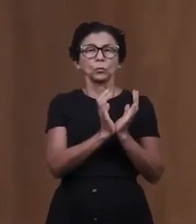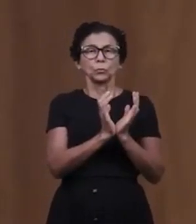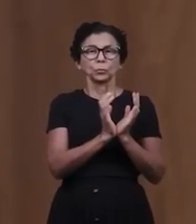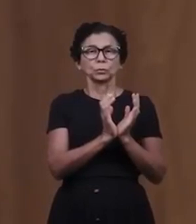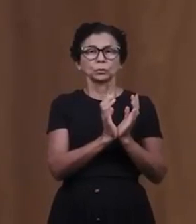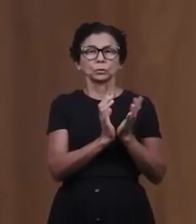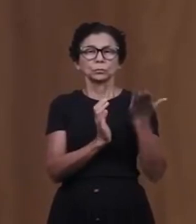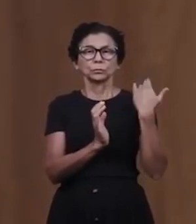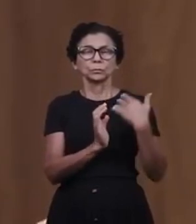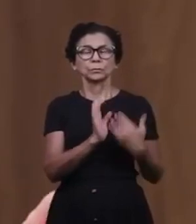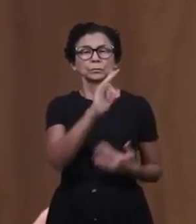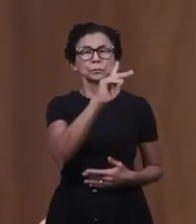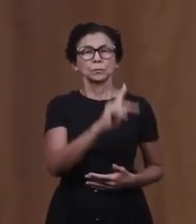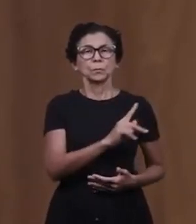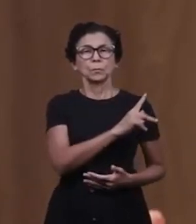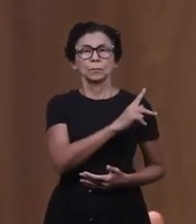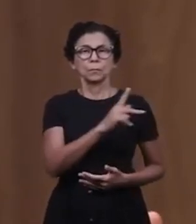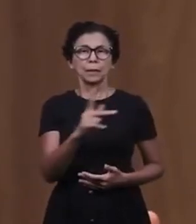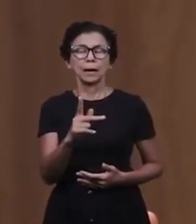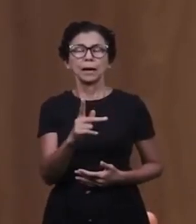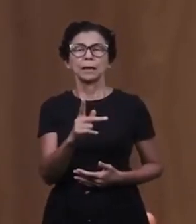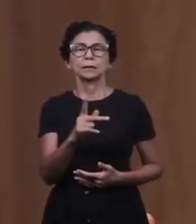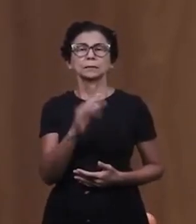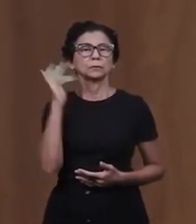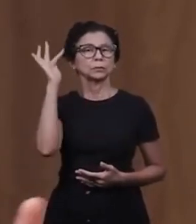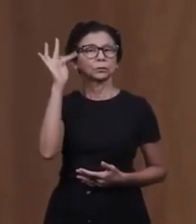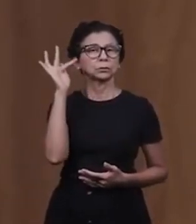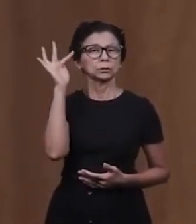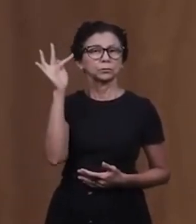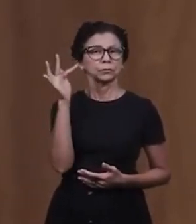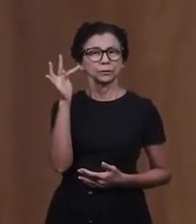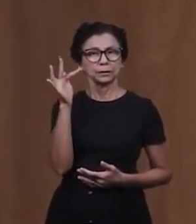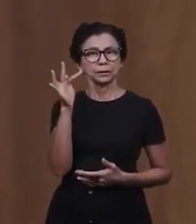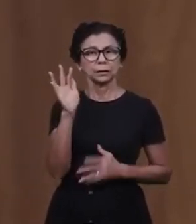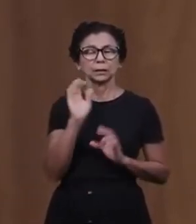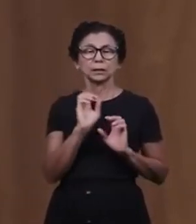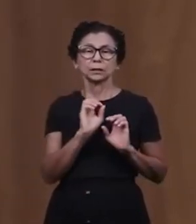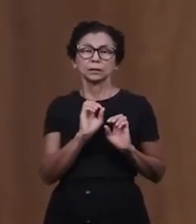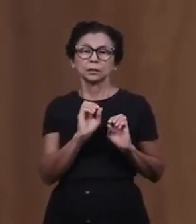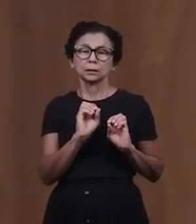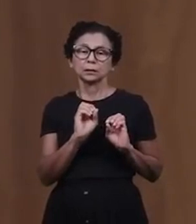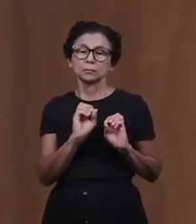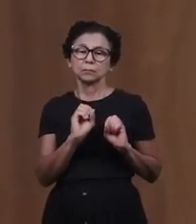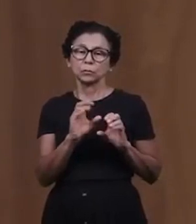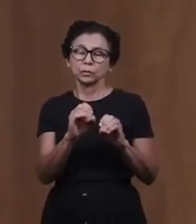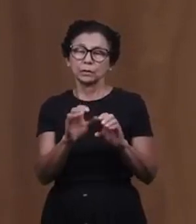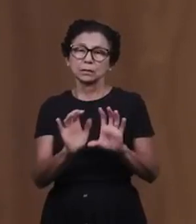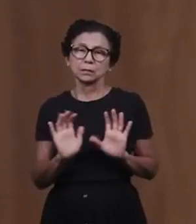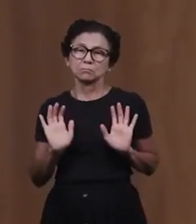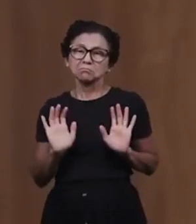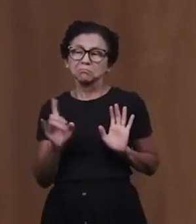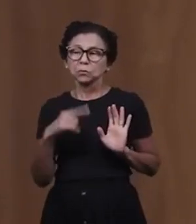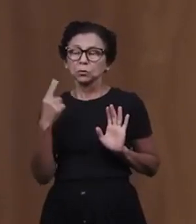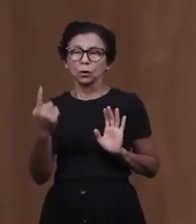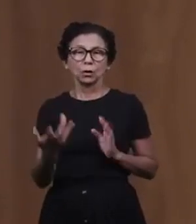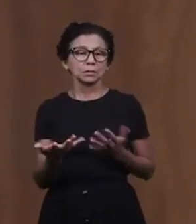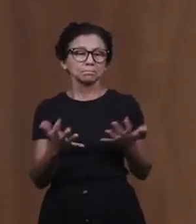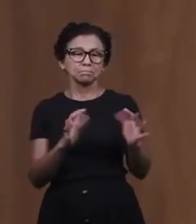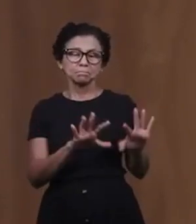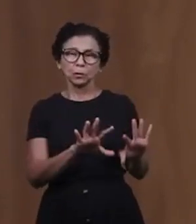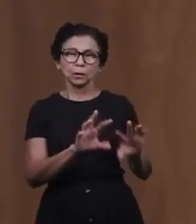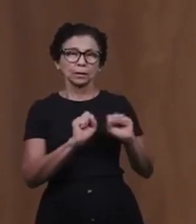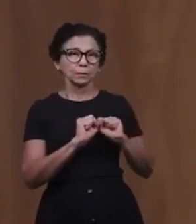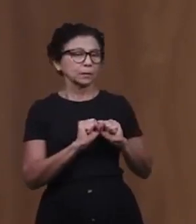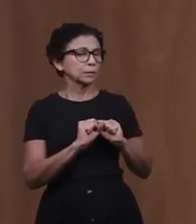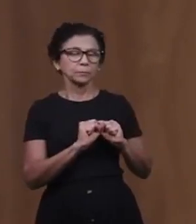igreja, algum ensinamento da tradição dele, para nós não tem qualquer sentido e não tem nenhuma base. Então a base é